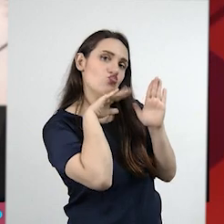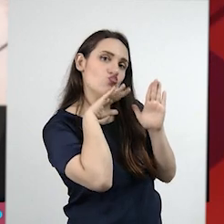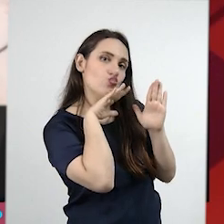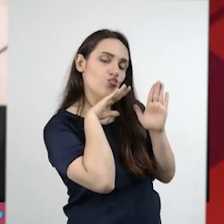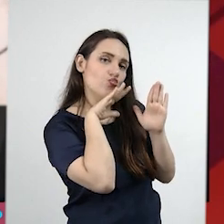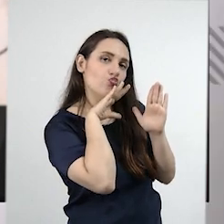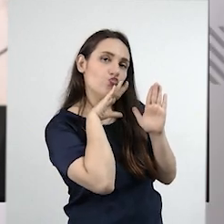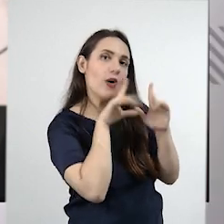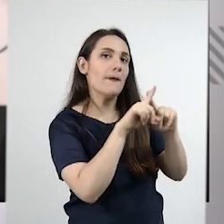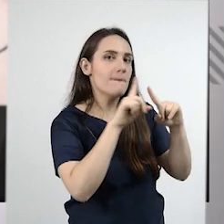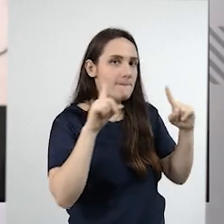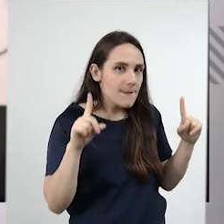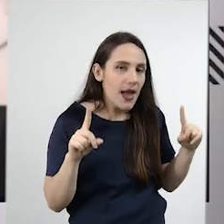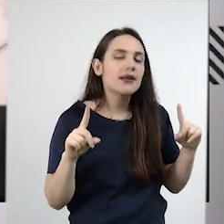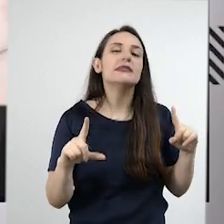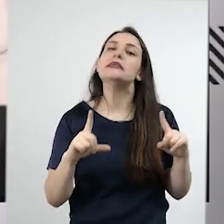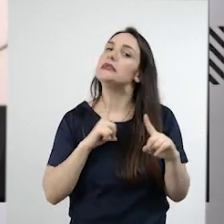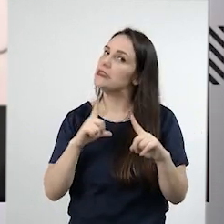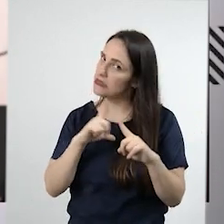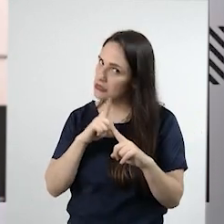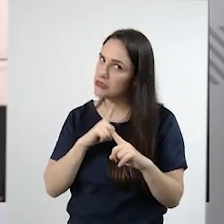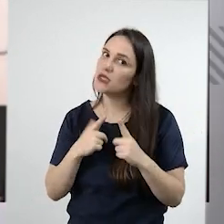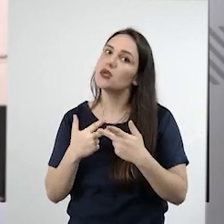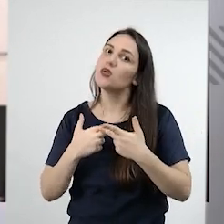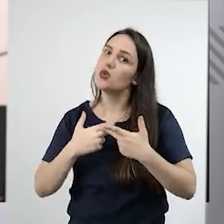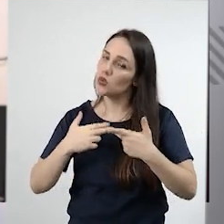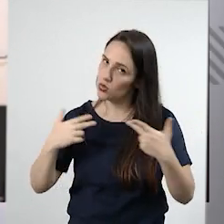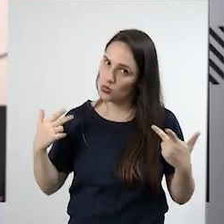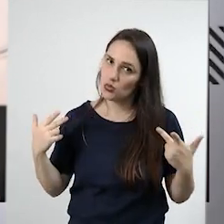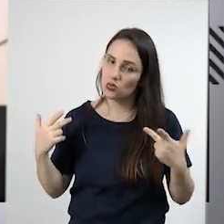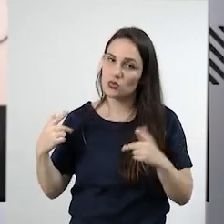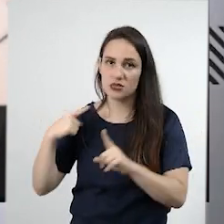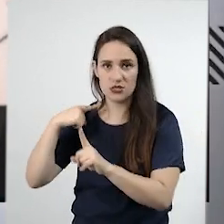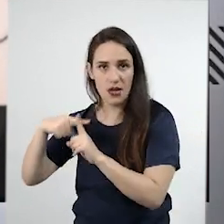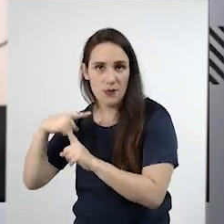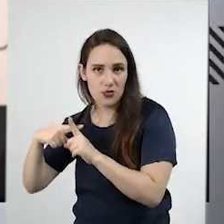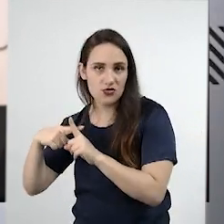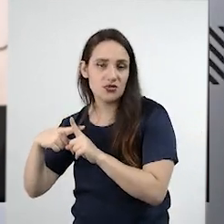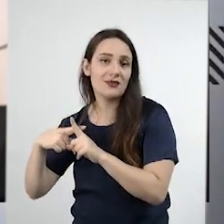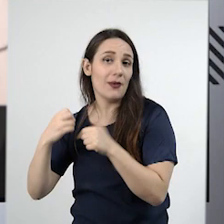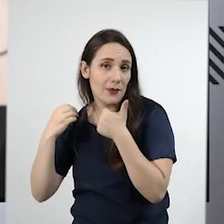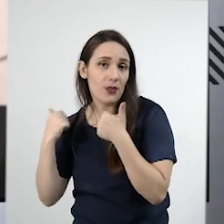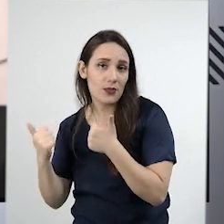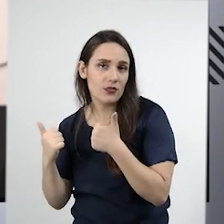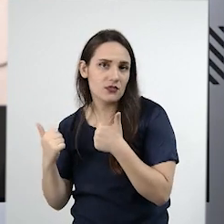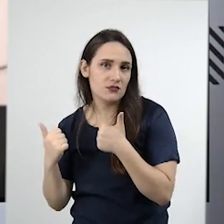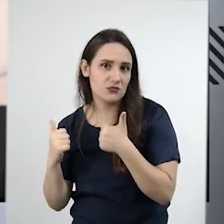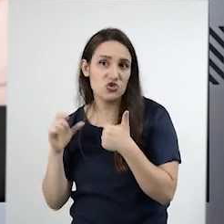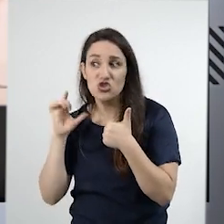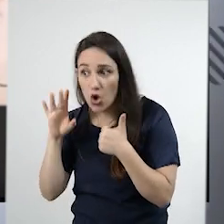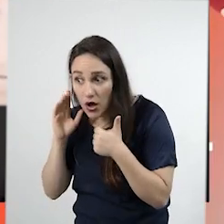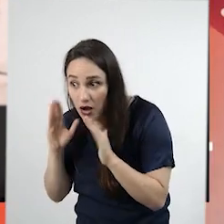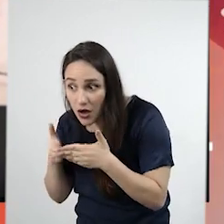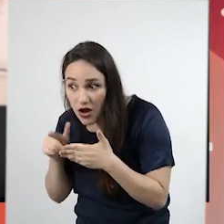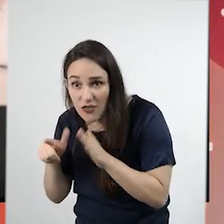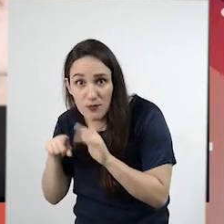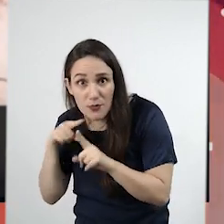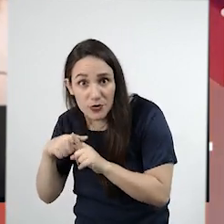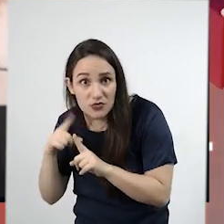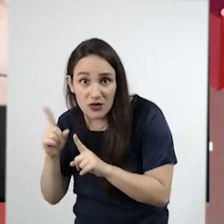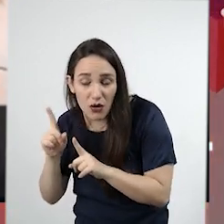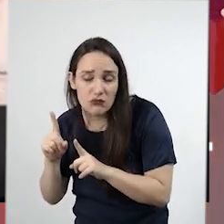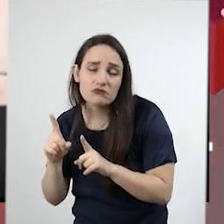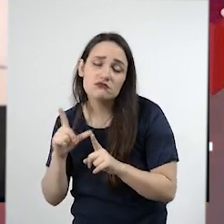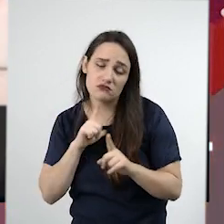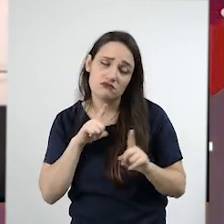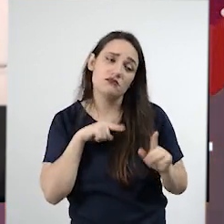toda essa parte da tecnologia tem, porque nada tem só o lado positivo, né? Mas eu acho que dentro desses novos comportamentos